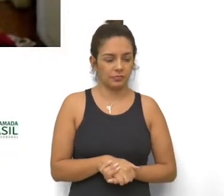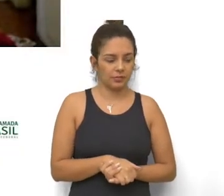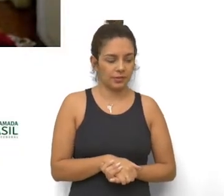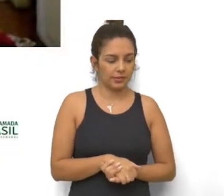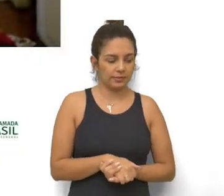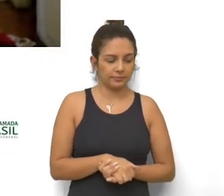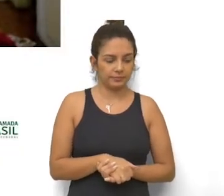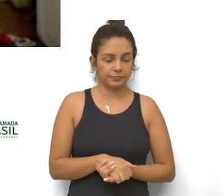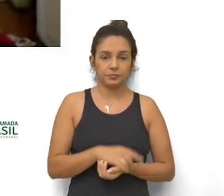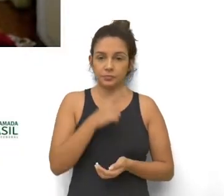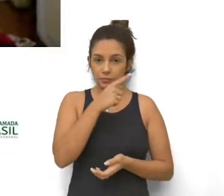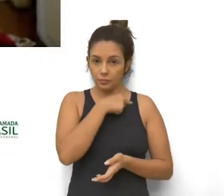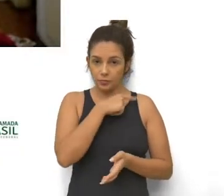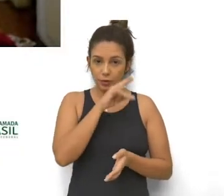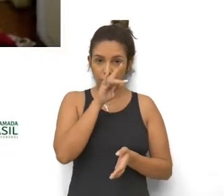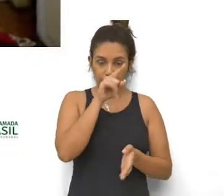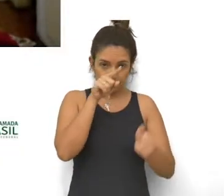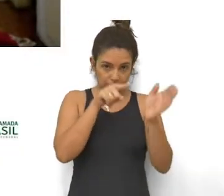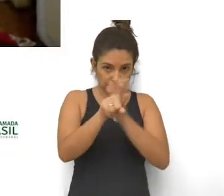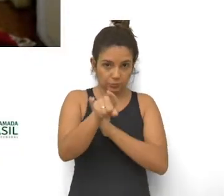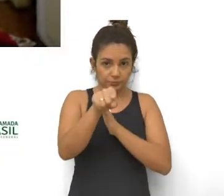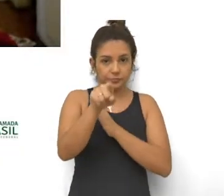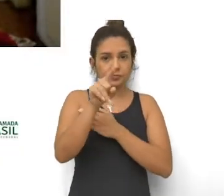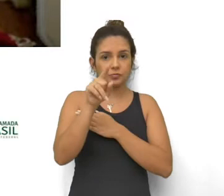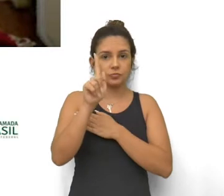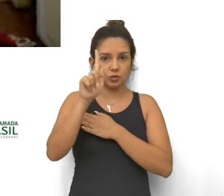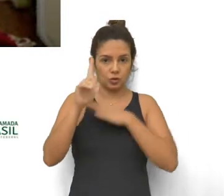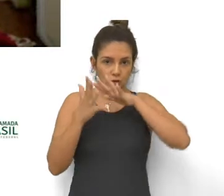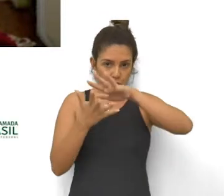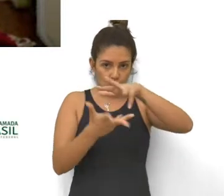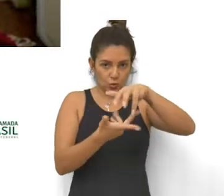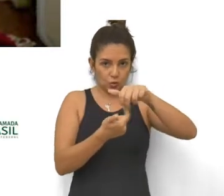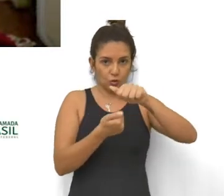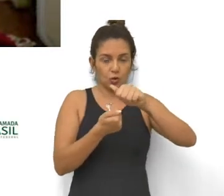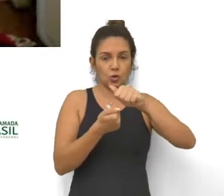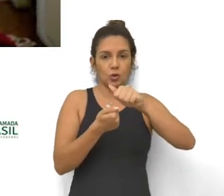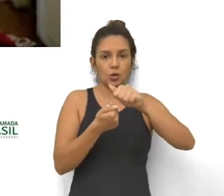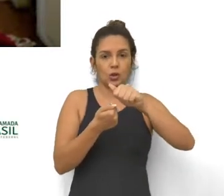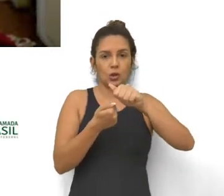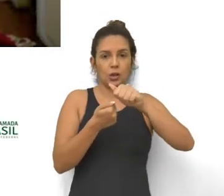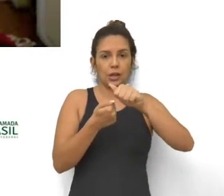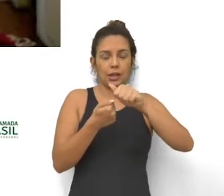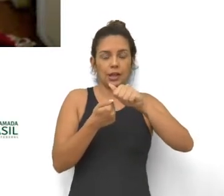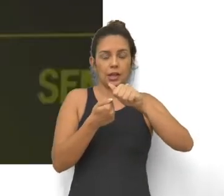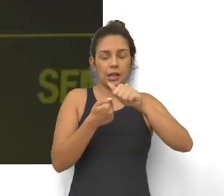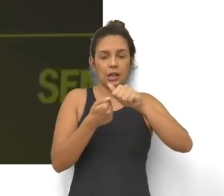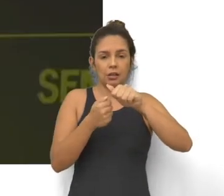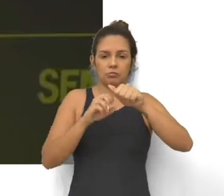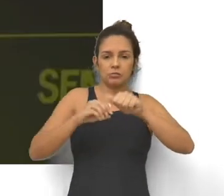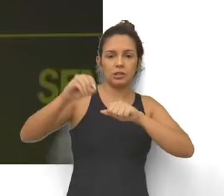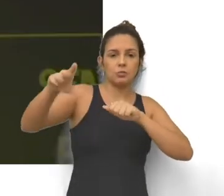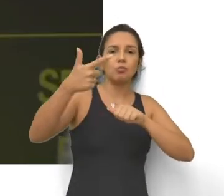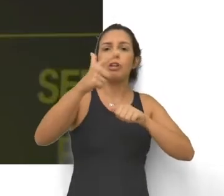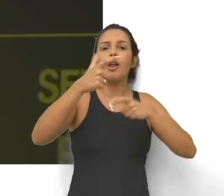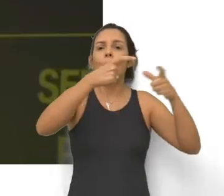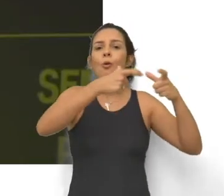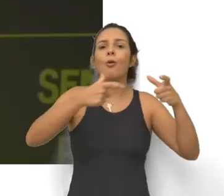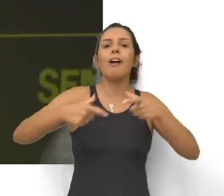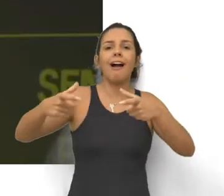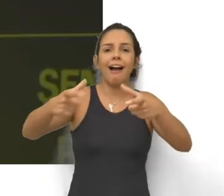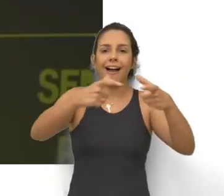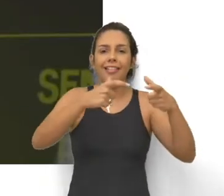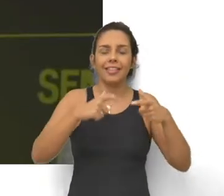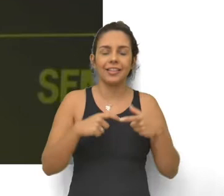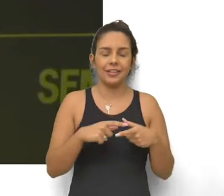da geolocalização, né? Esse mundo digital nos transporta para a ausência de lugar, né? Estamos sem lugar.